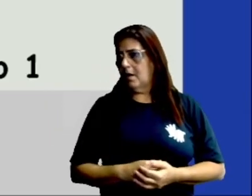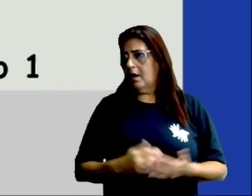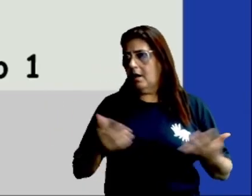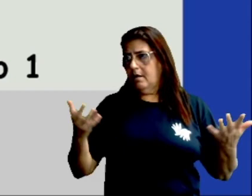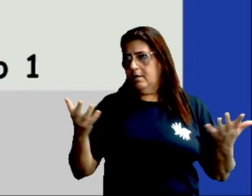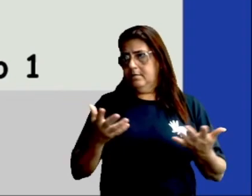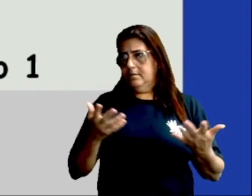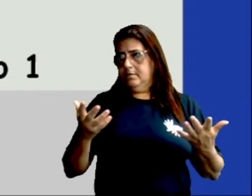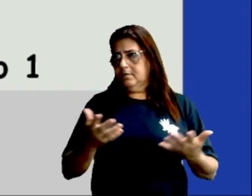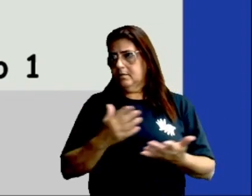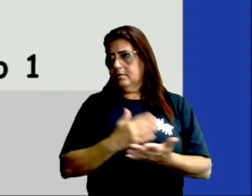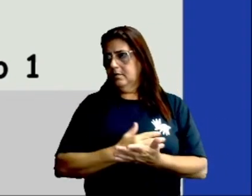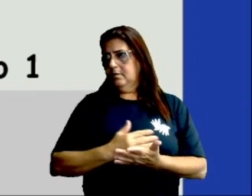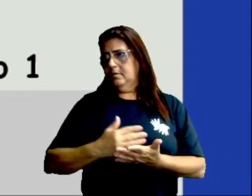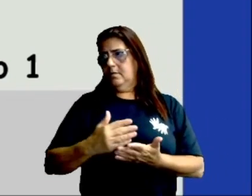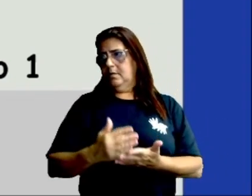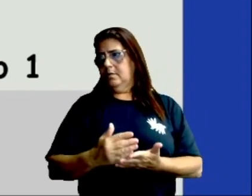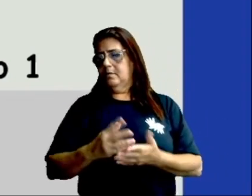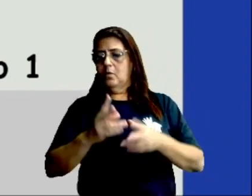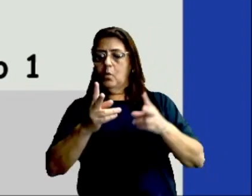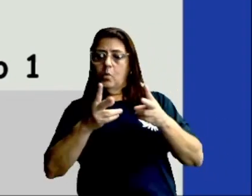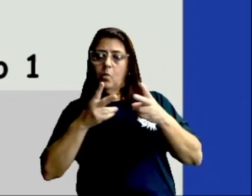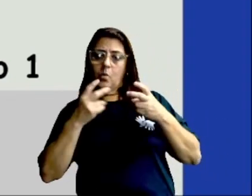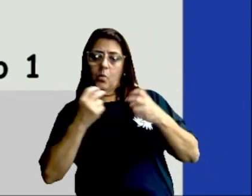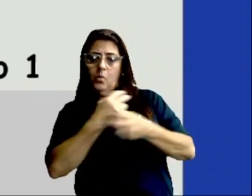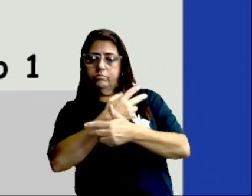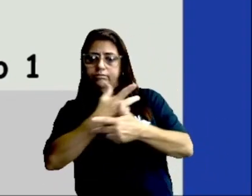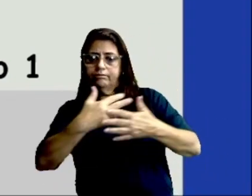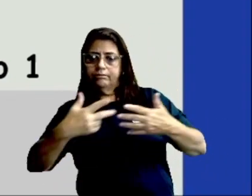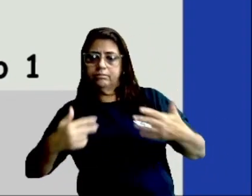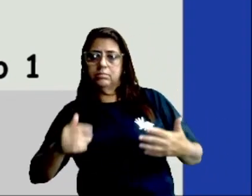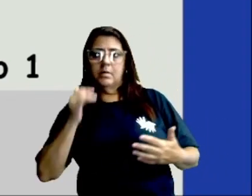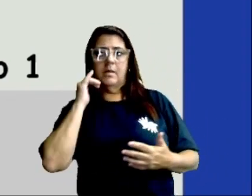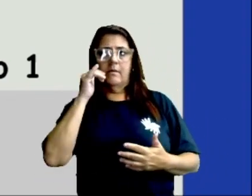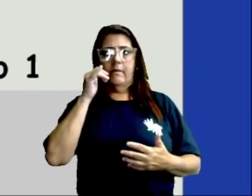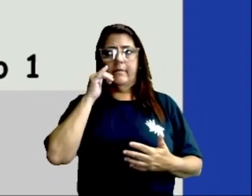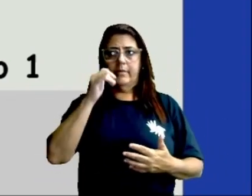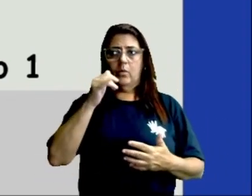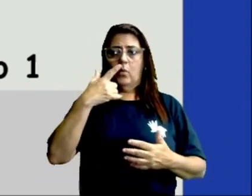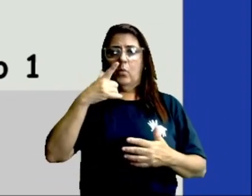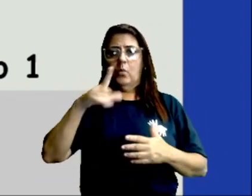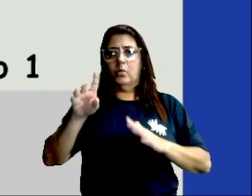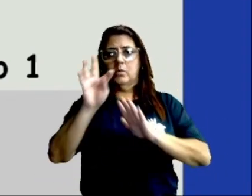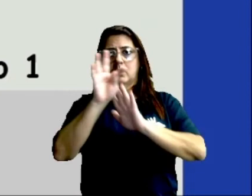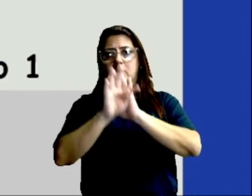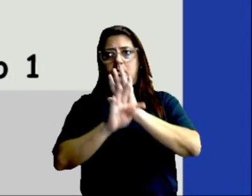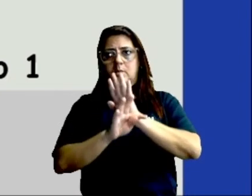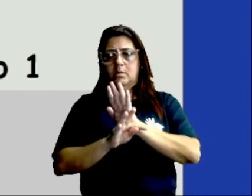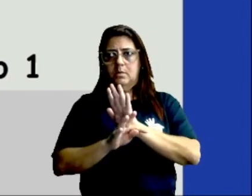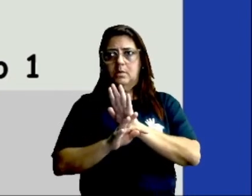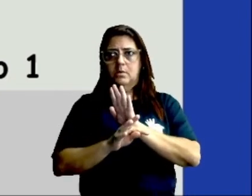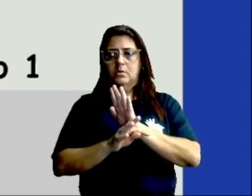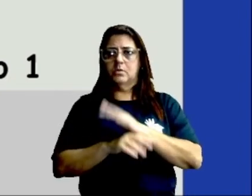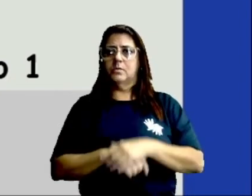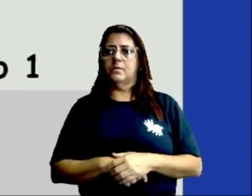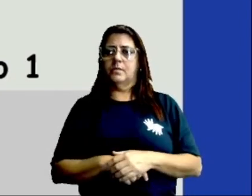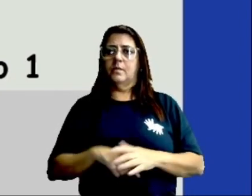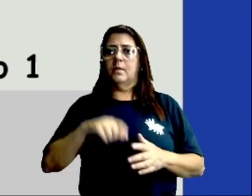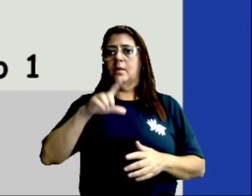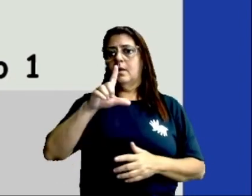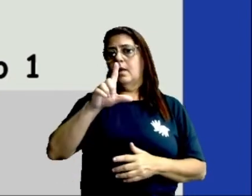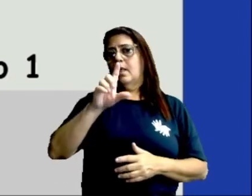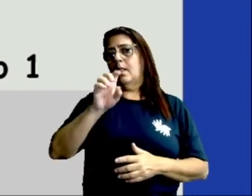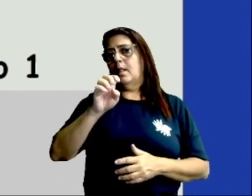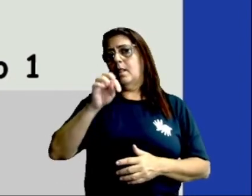E agora a gente vai continuar identificando aí o tipo de narrador, certo? Trouxe outro texto para vocês, que é uma lenda que eu